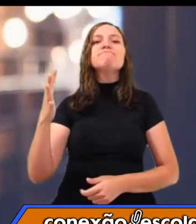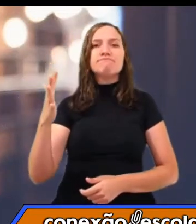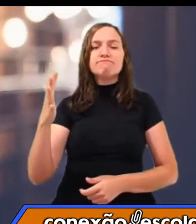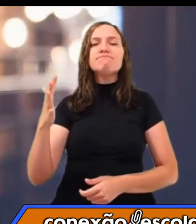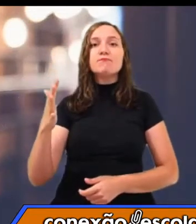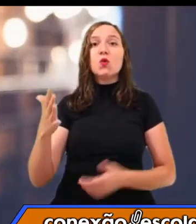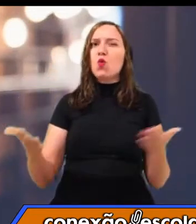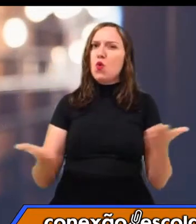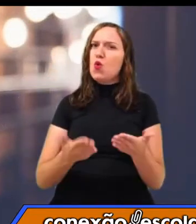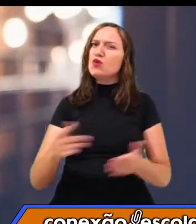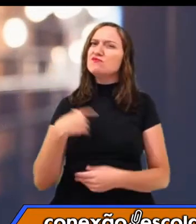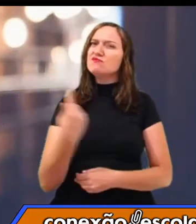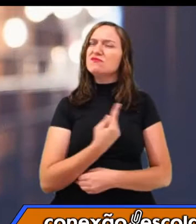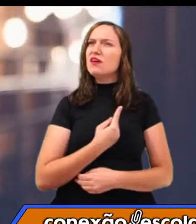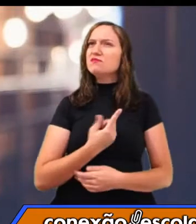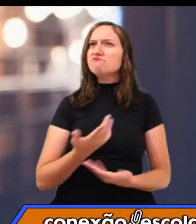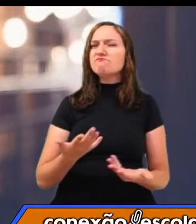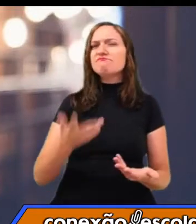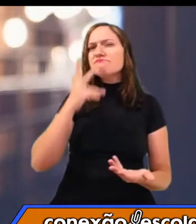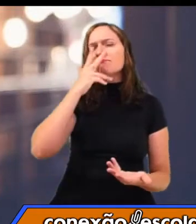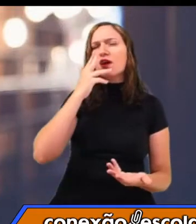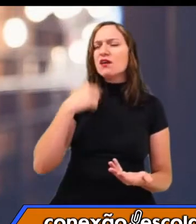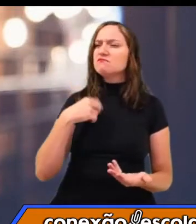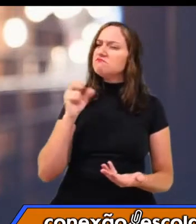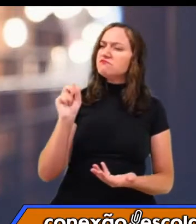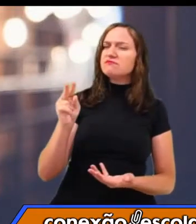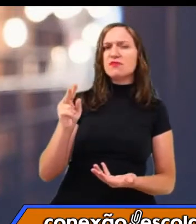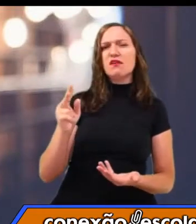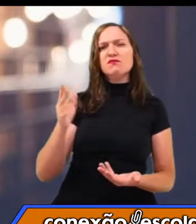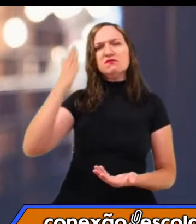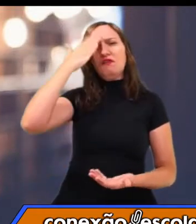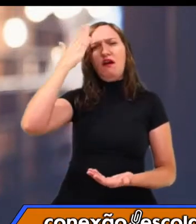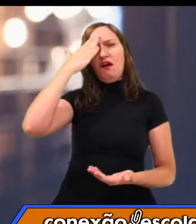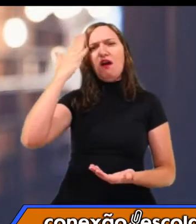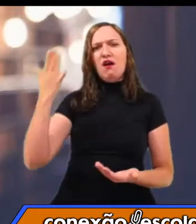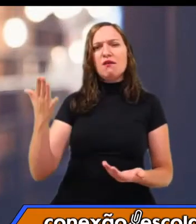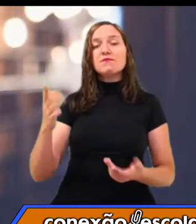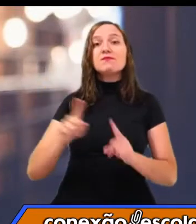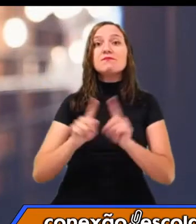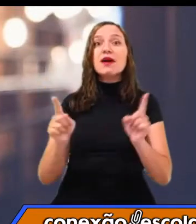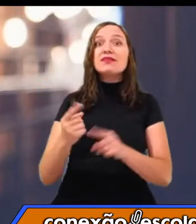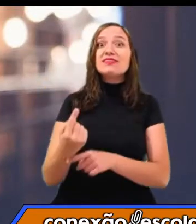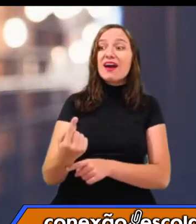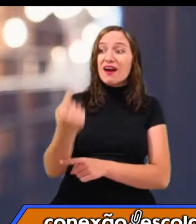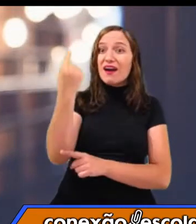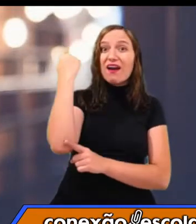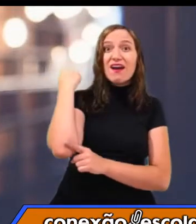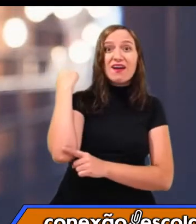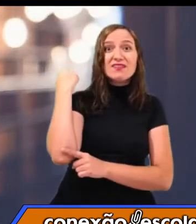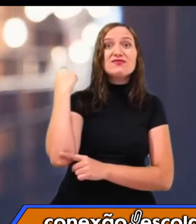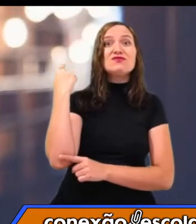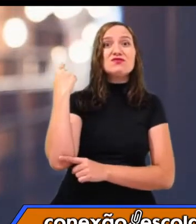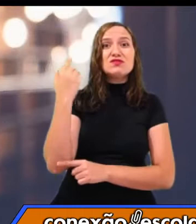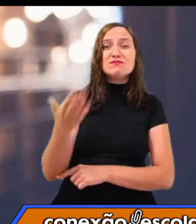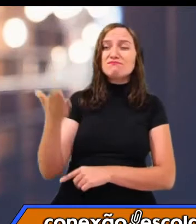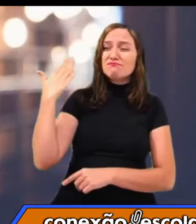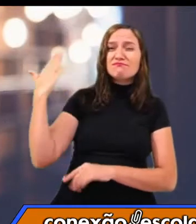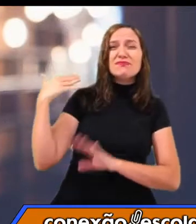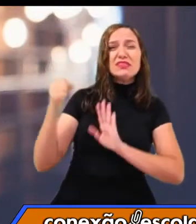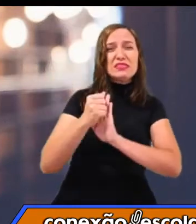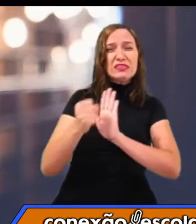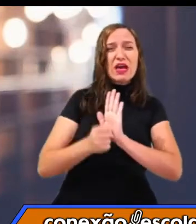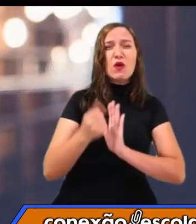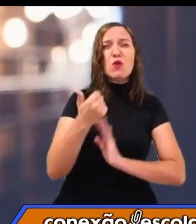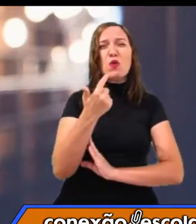Isso para nós hoje é uma coisa, é um senso comum, né? Mas nessa época, século